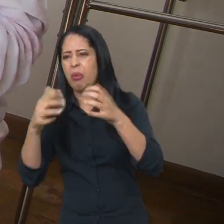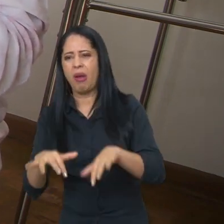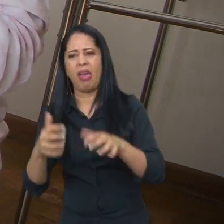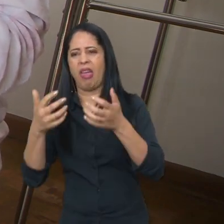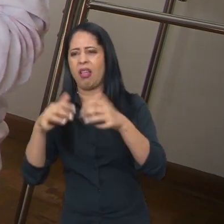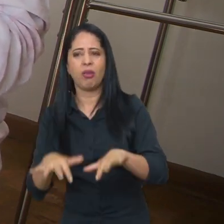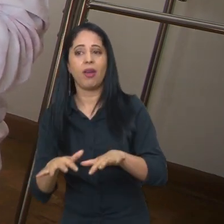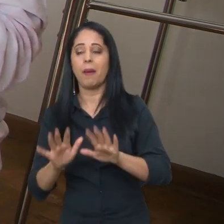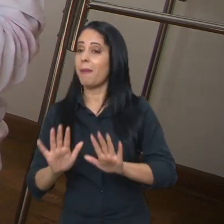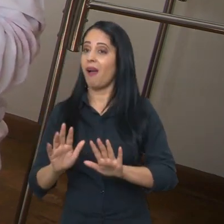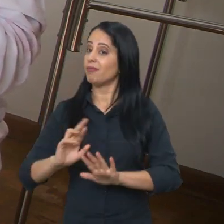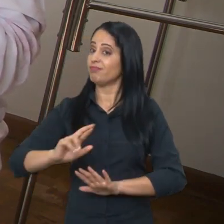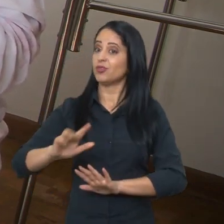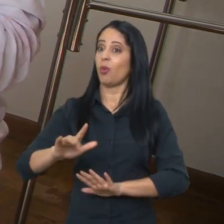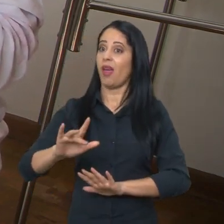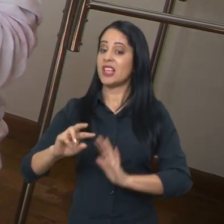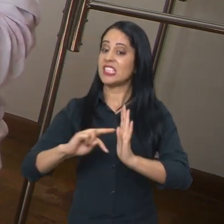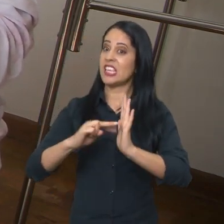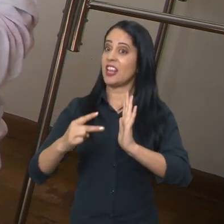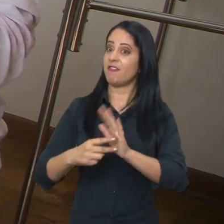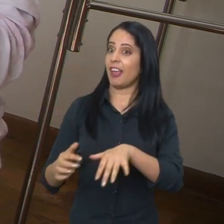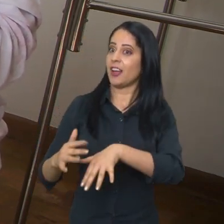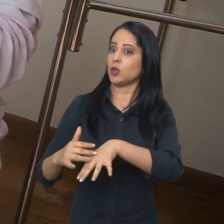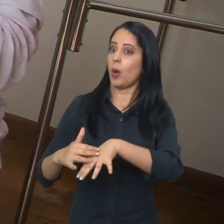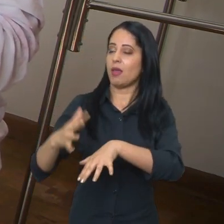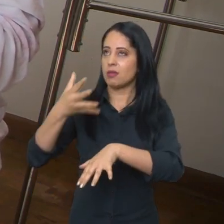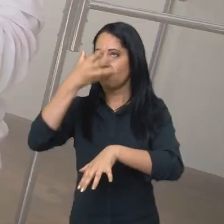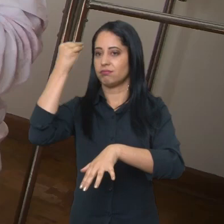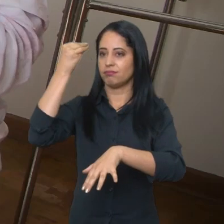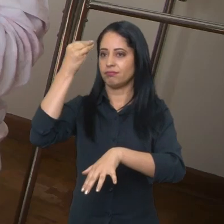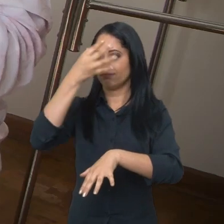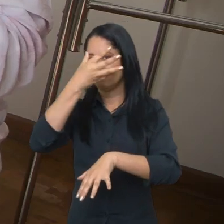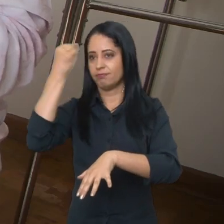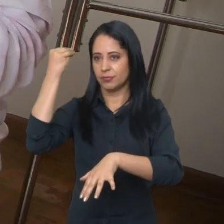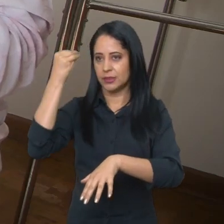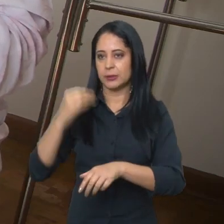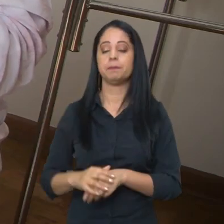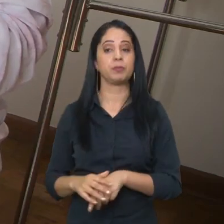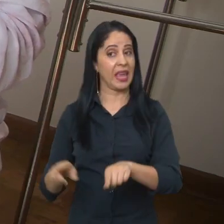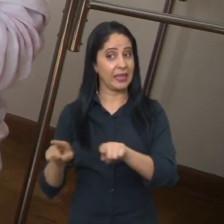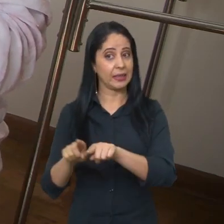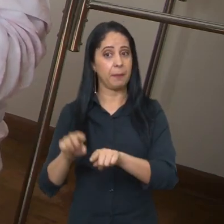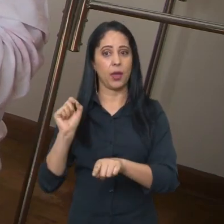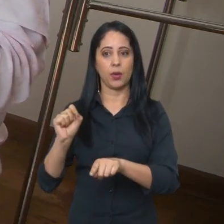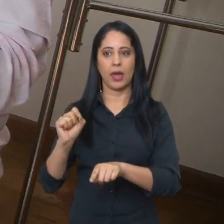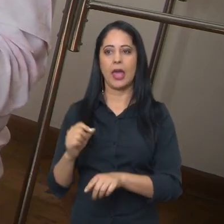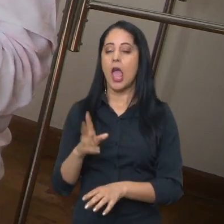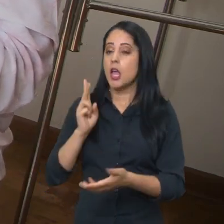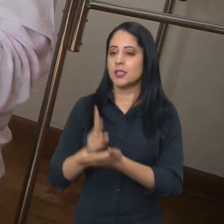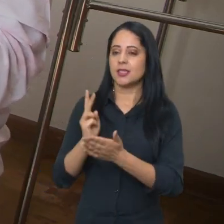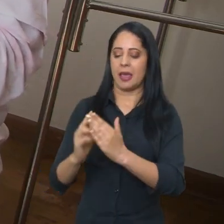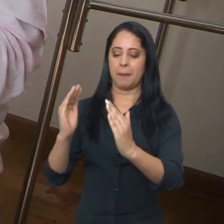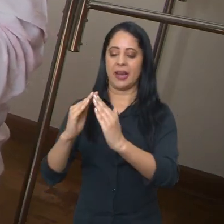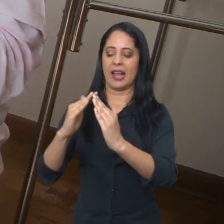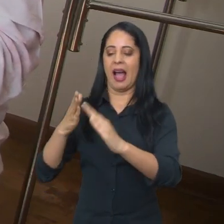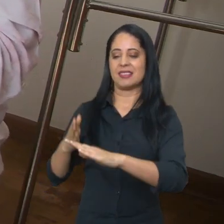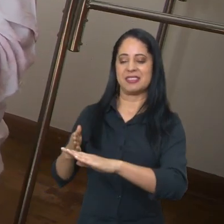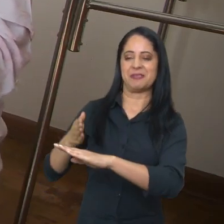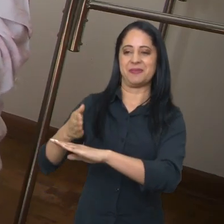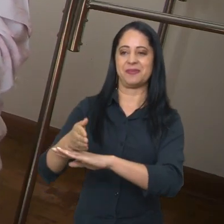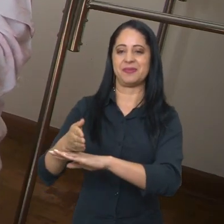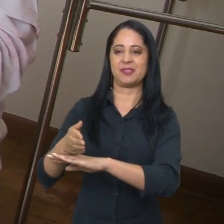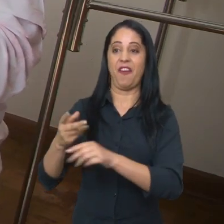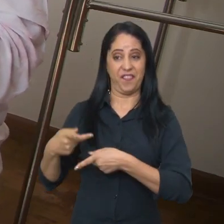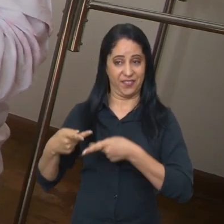quer sair, sabe? Mas não é, já é efeito da doença. E ela tinha feito café, porque ela não deixava a gente fazer nada, né, mãe, quando a gente ia lá na